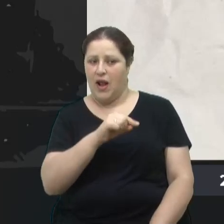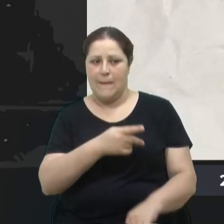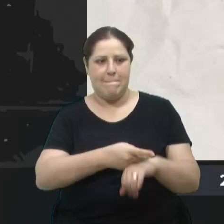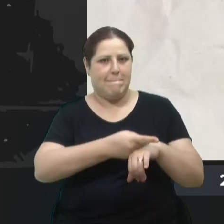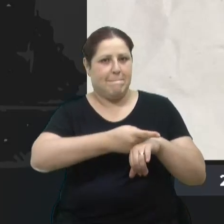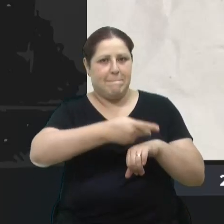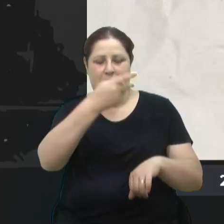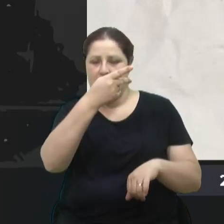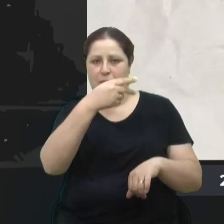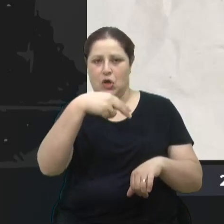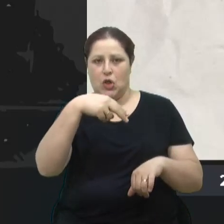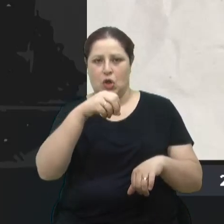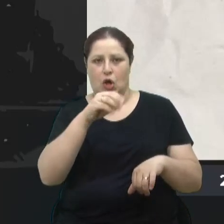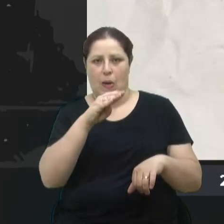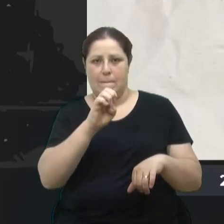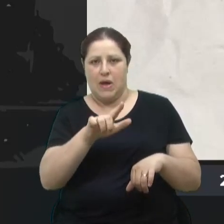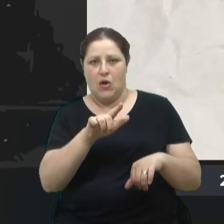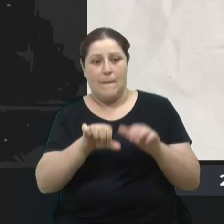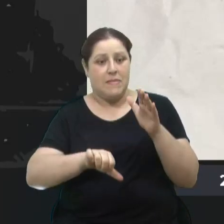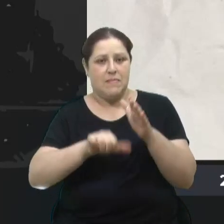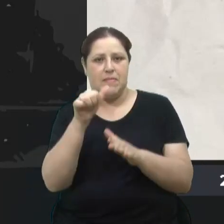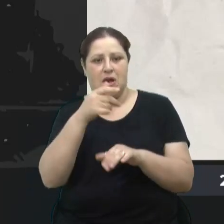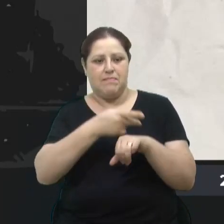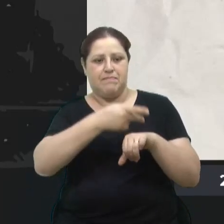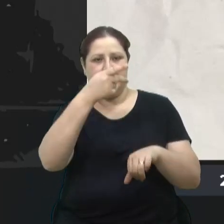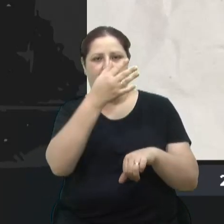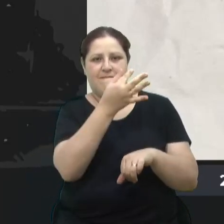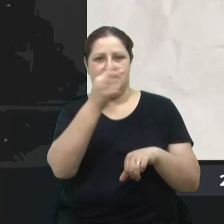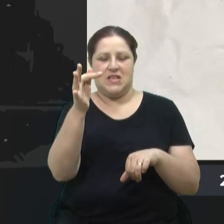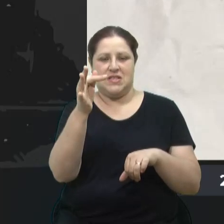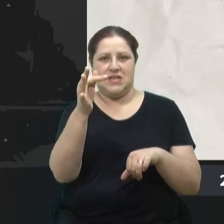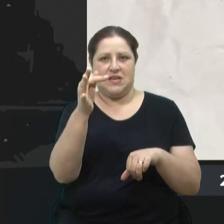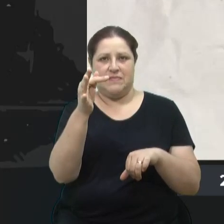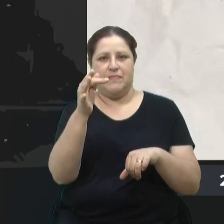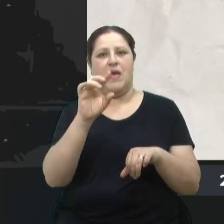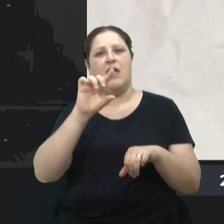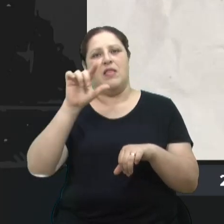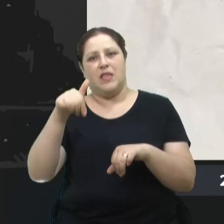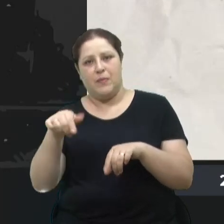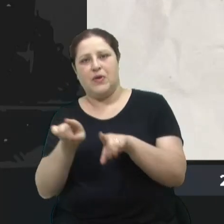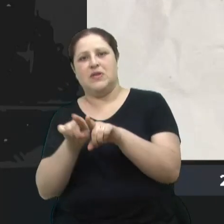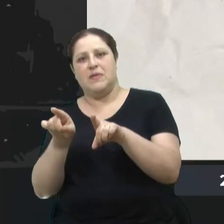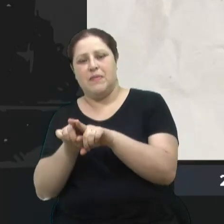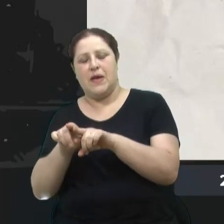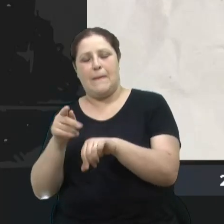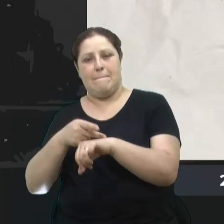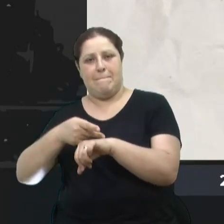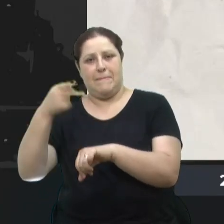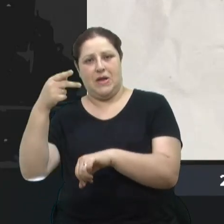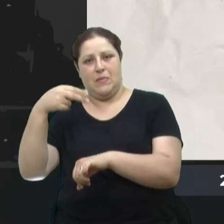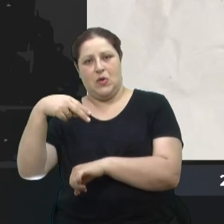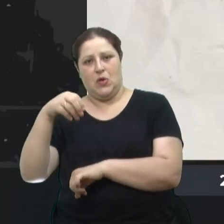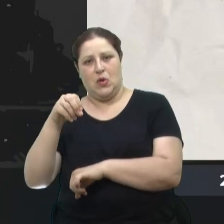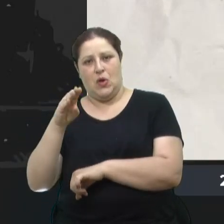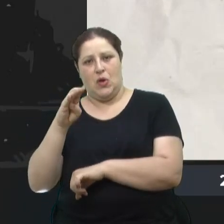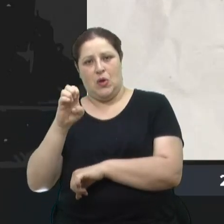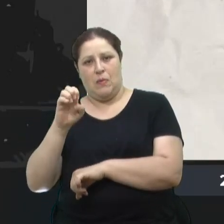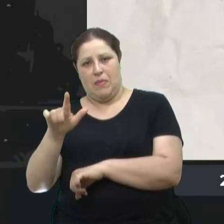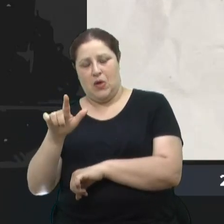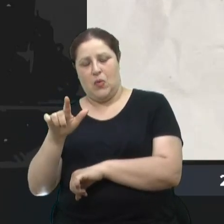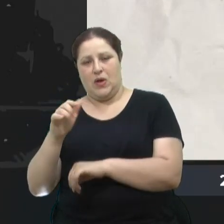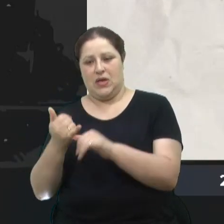1903. Ela também ganhou o prêmio Nobel de Química pela descoberta dos elementos polônio e